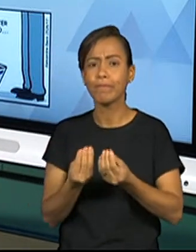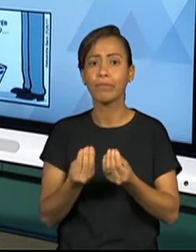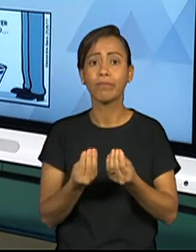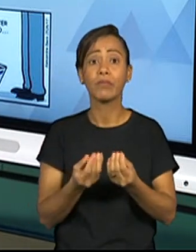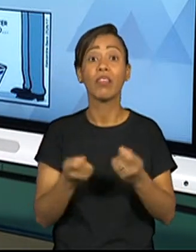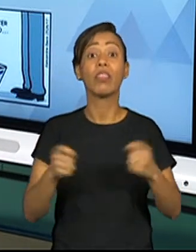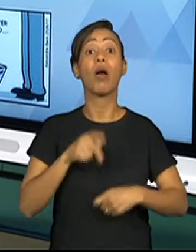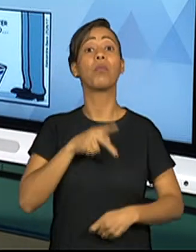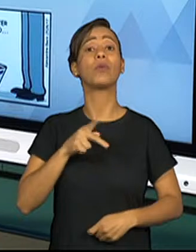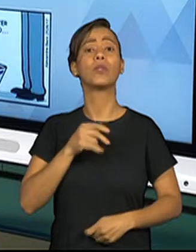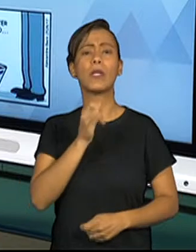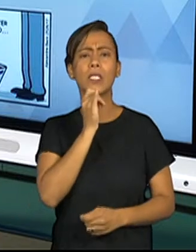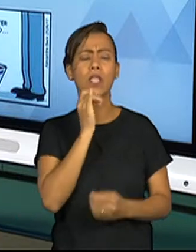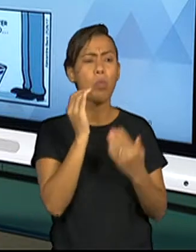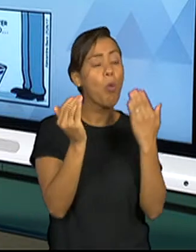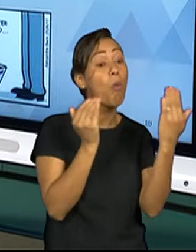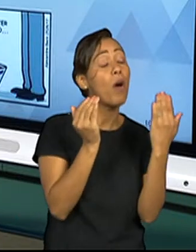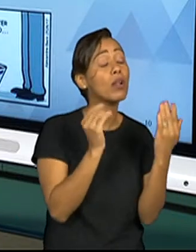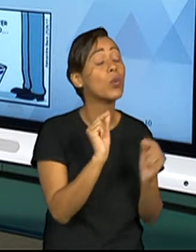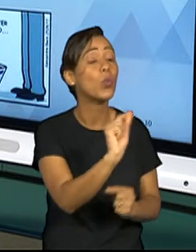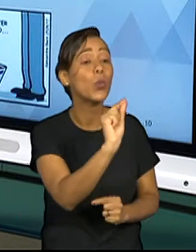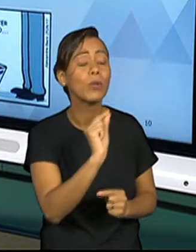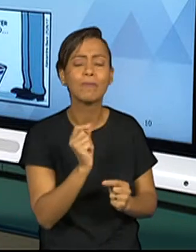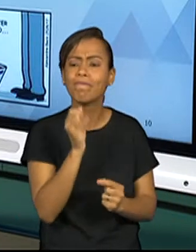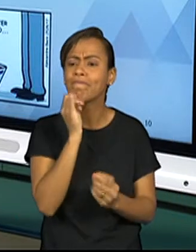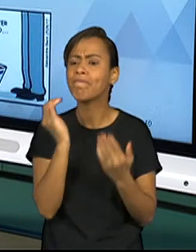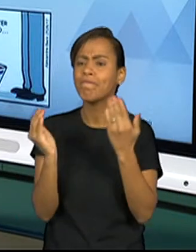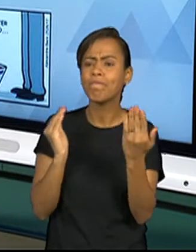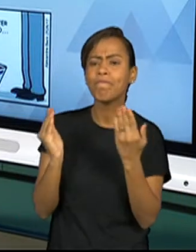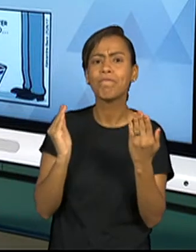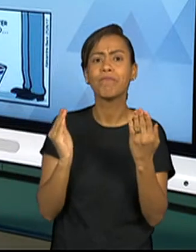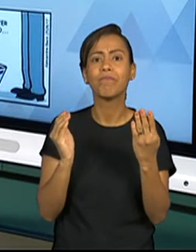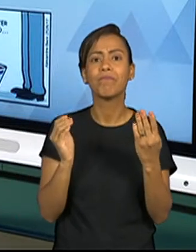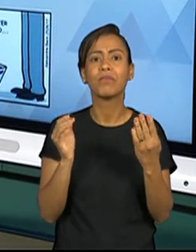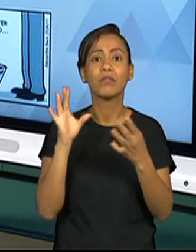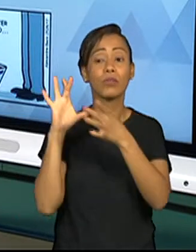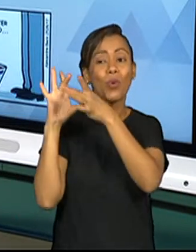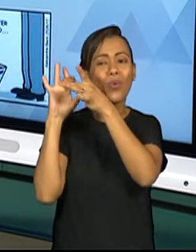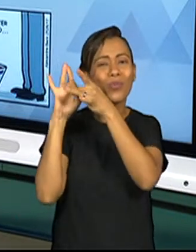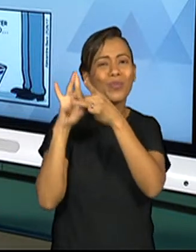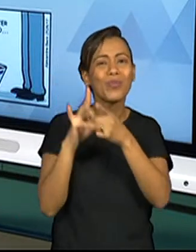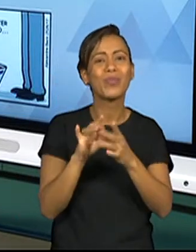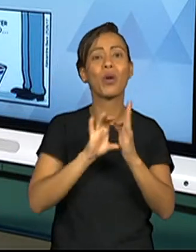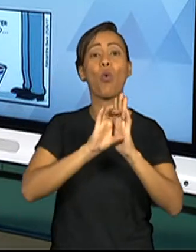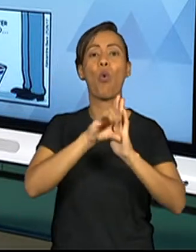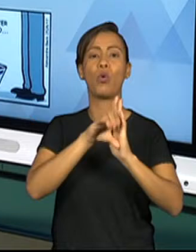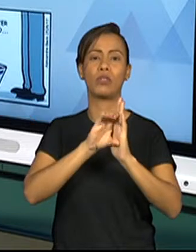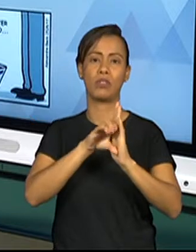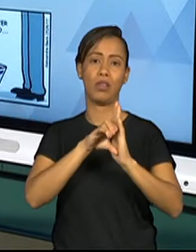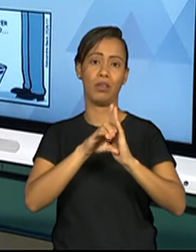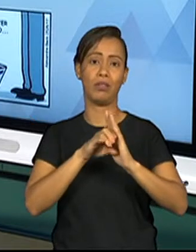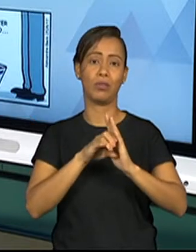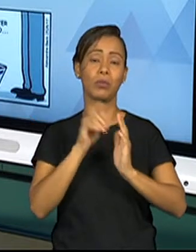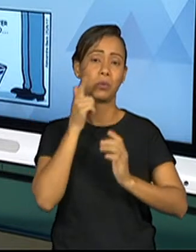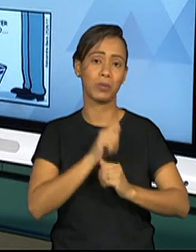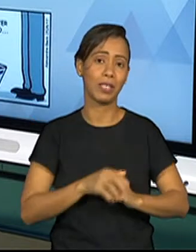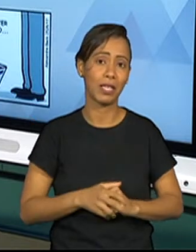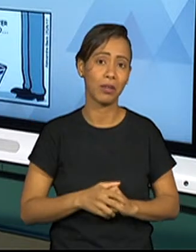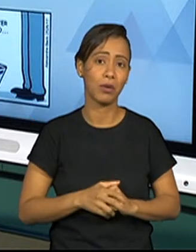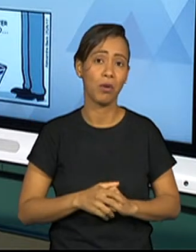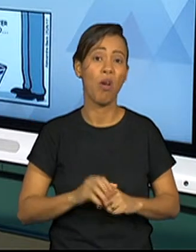aula que faça com que ele entenda aquele conceito e a aplicação daquele conceito? Ou eu trago um ensino